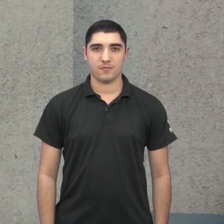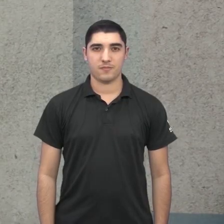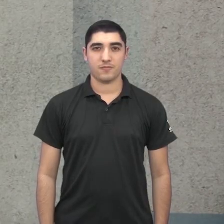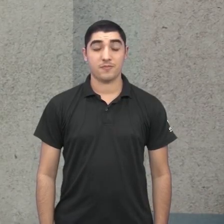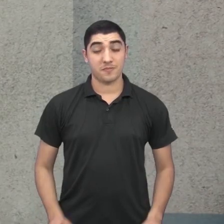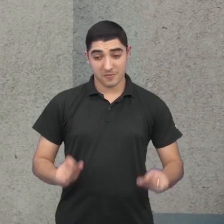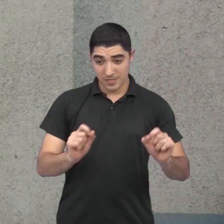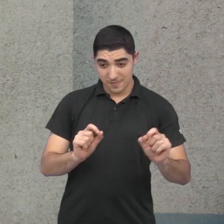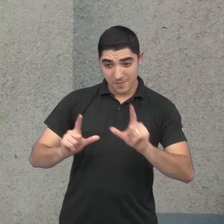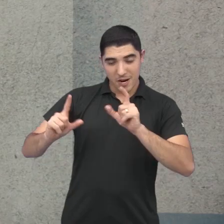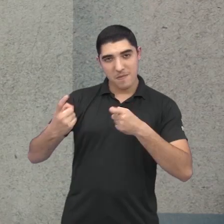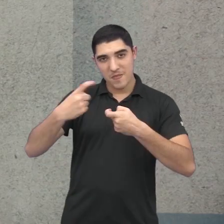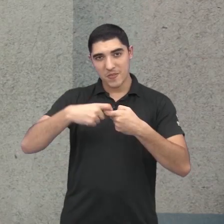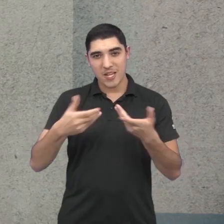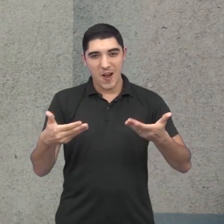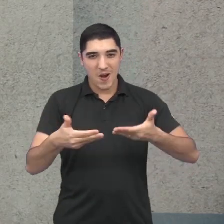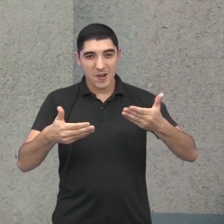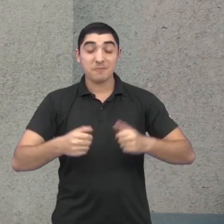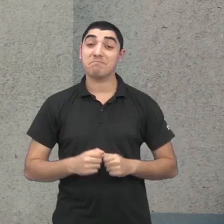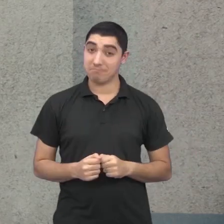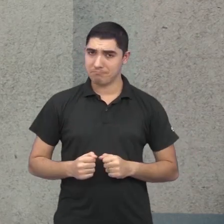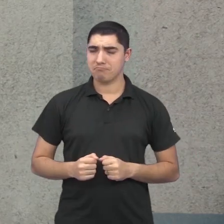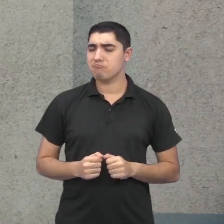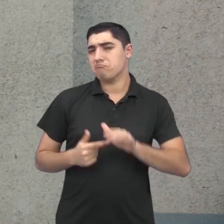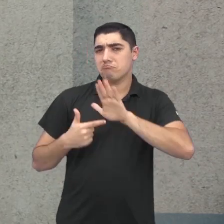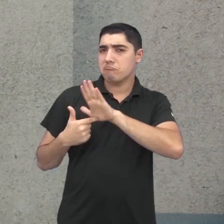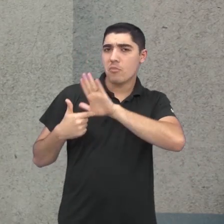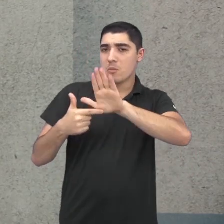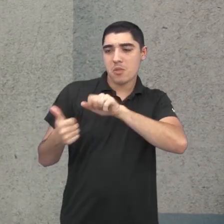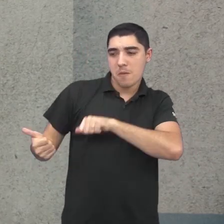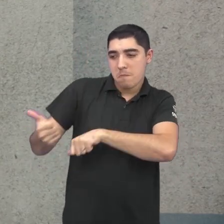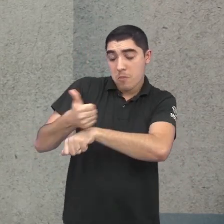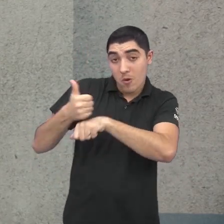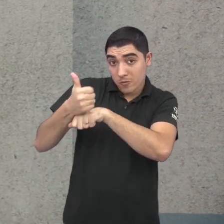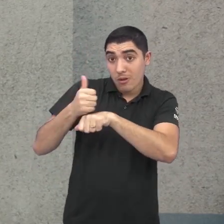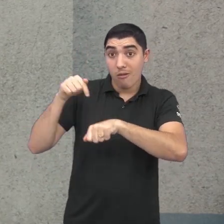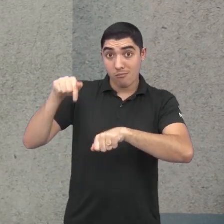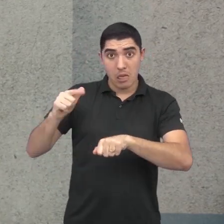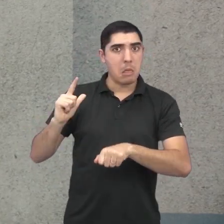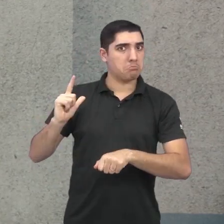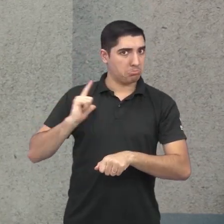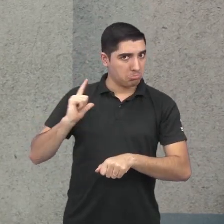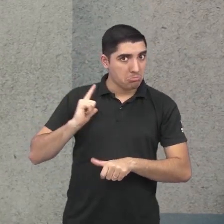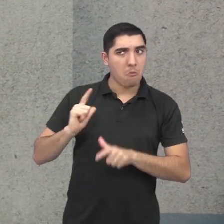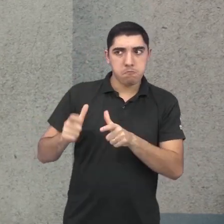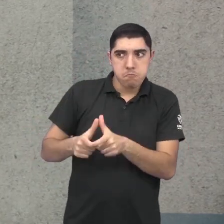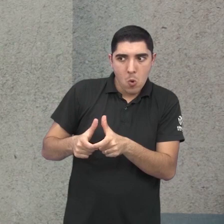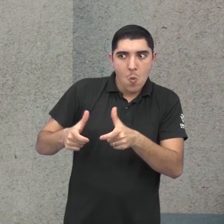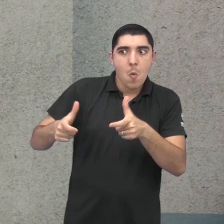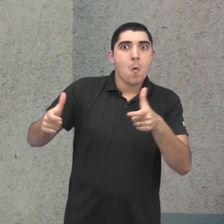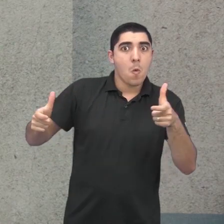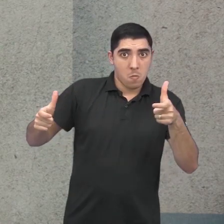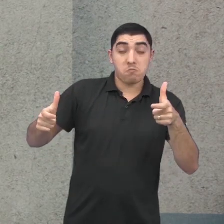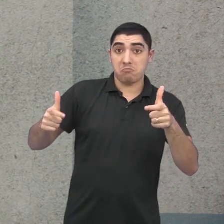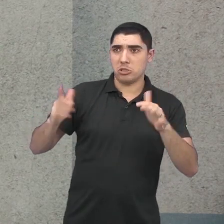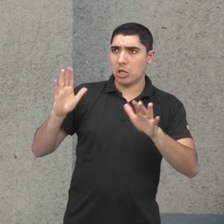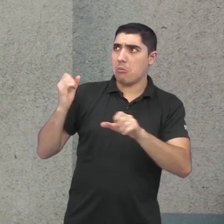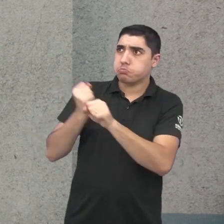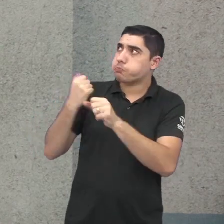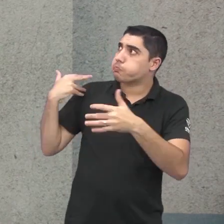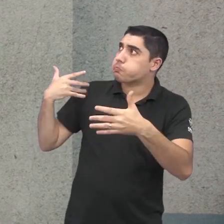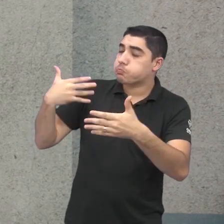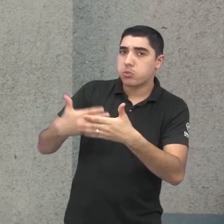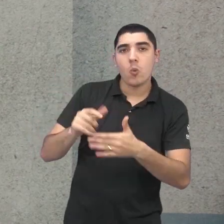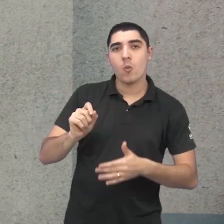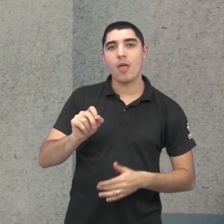O Estação Mercado está de volta. Hoje estamos falando de uma profissão que tem se mostrado bastante promissora nos últimos anos. É